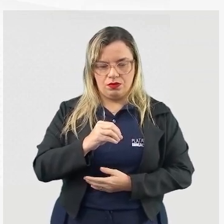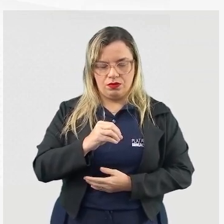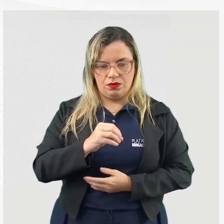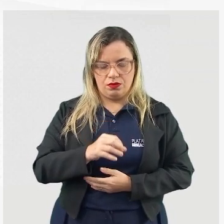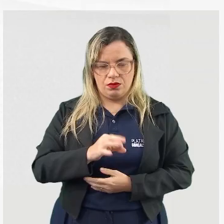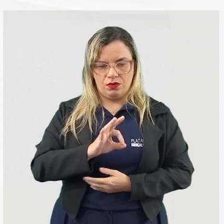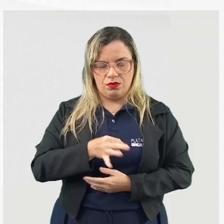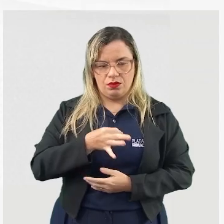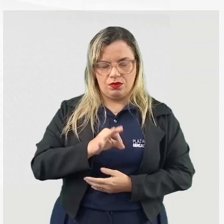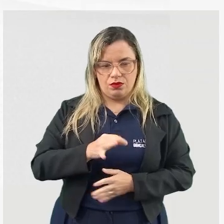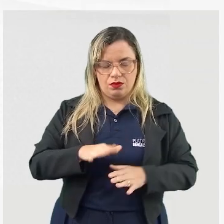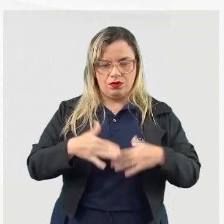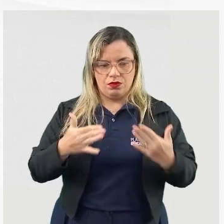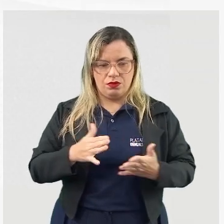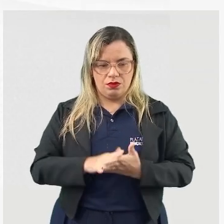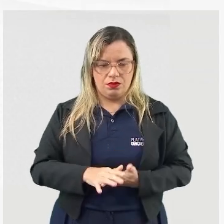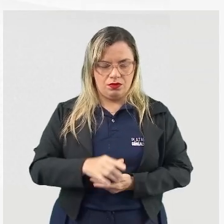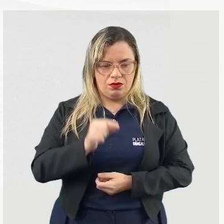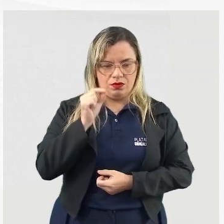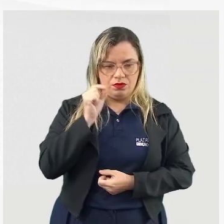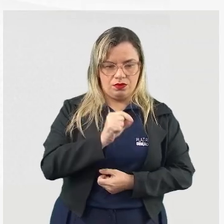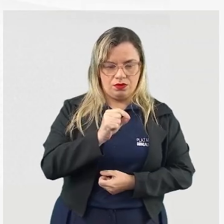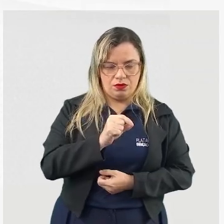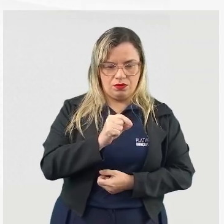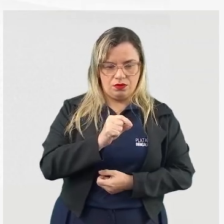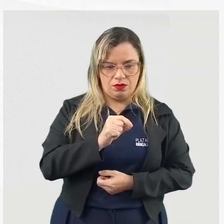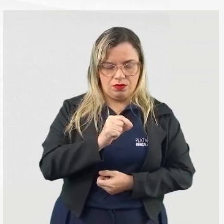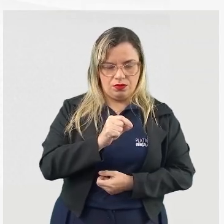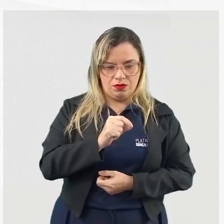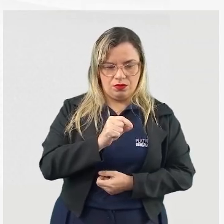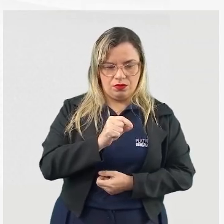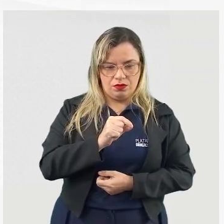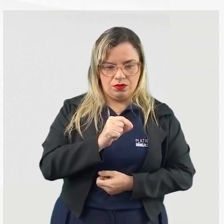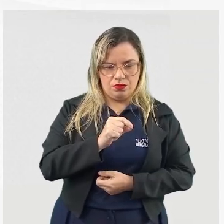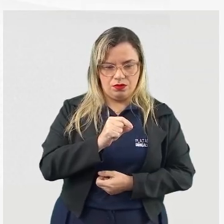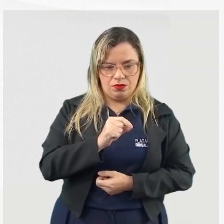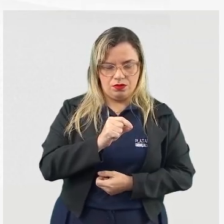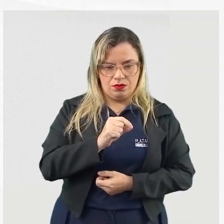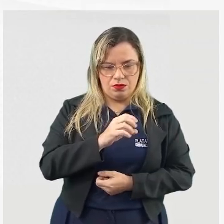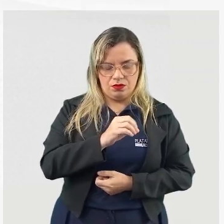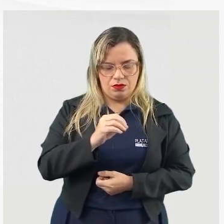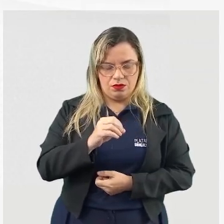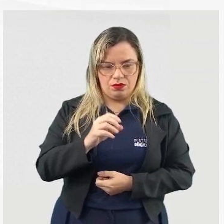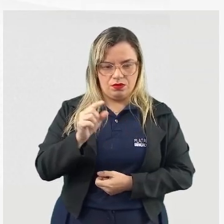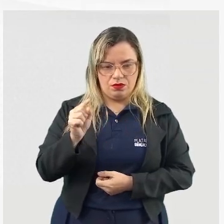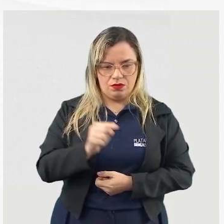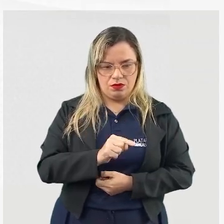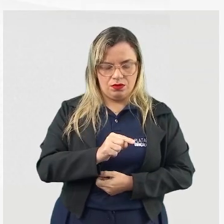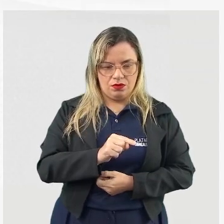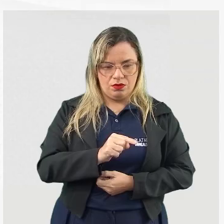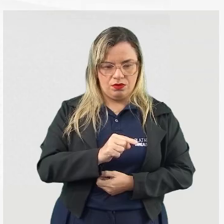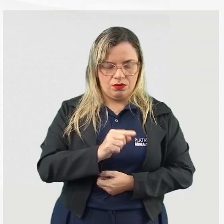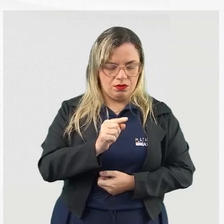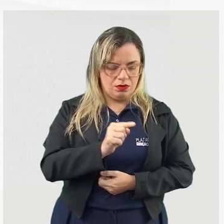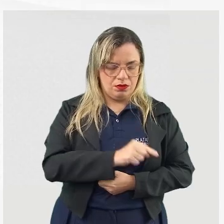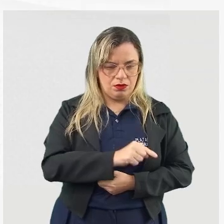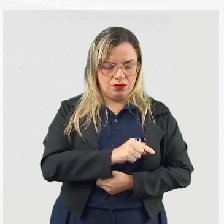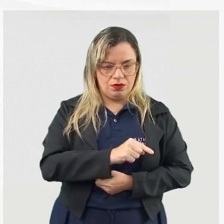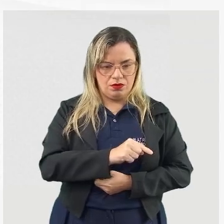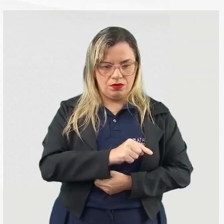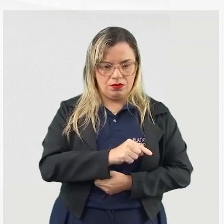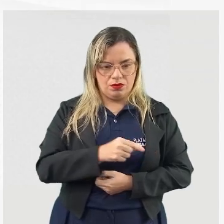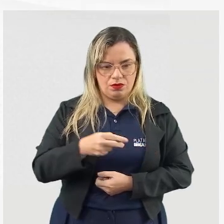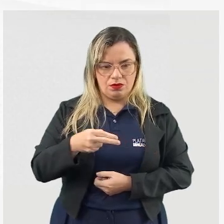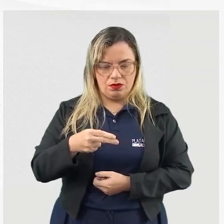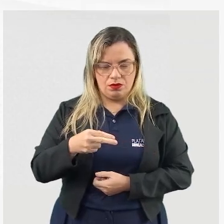Certo? Cancelaremos aqui 2 zeros. 2 zeros. Aí